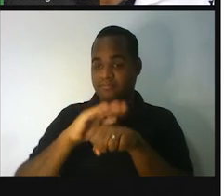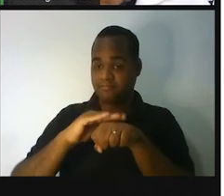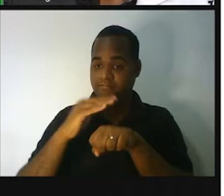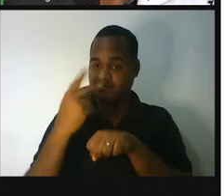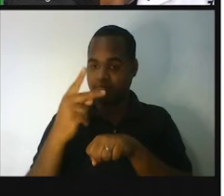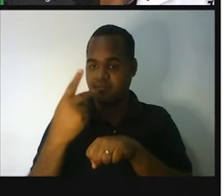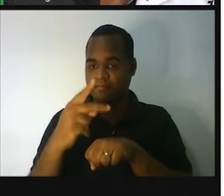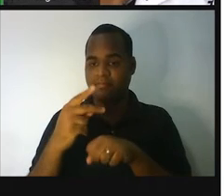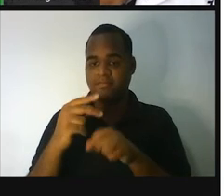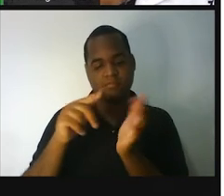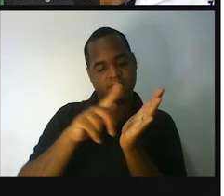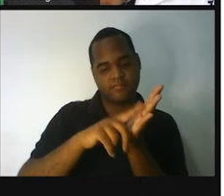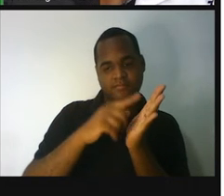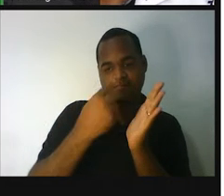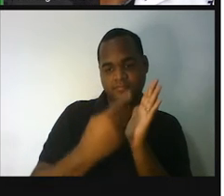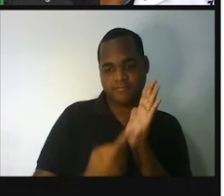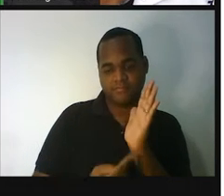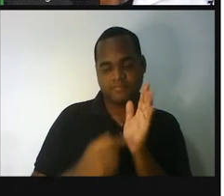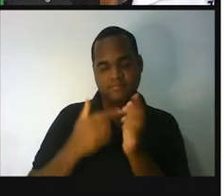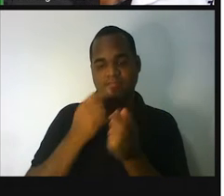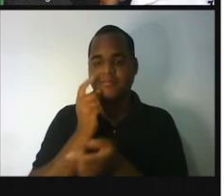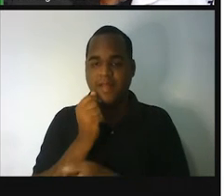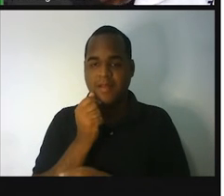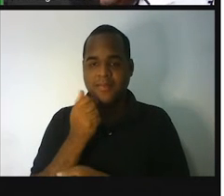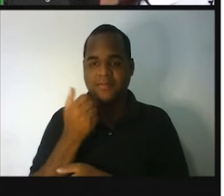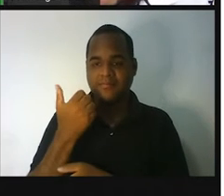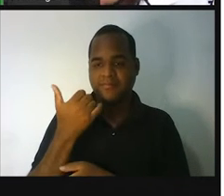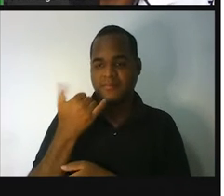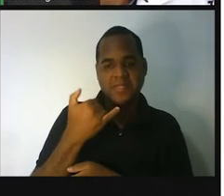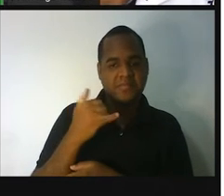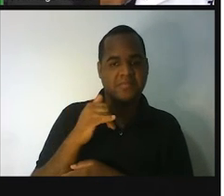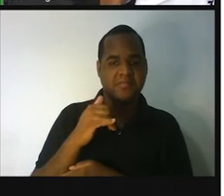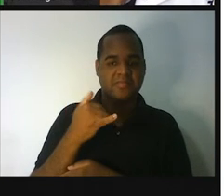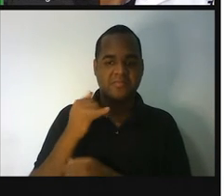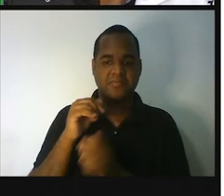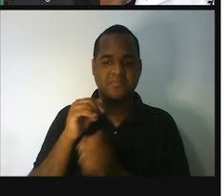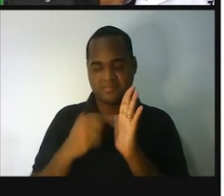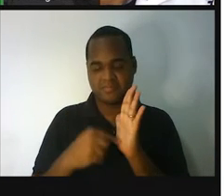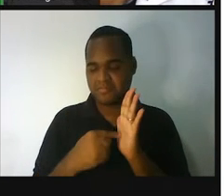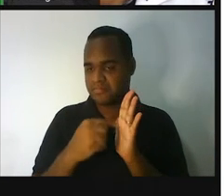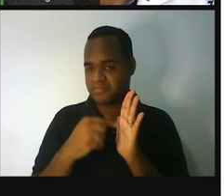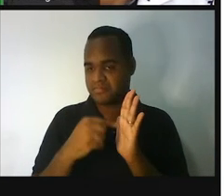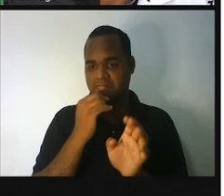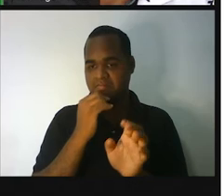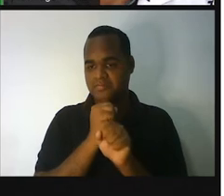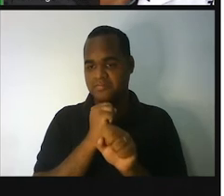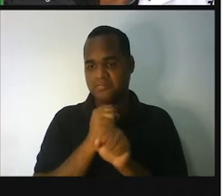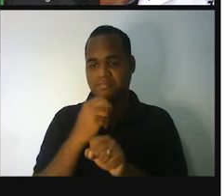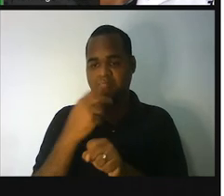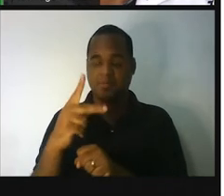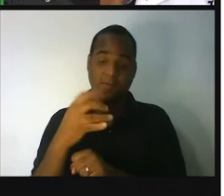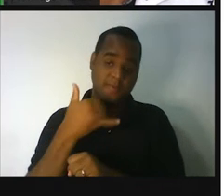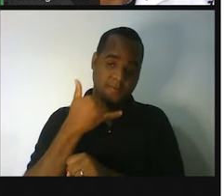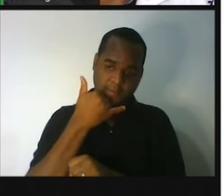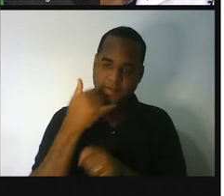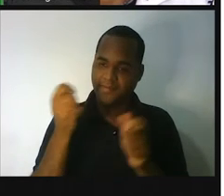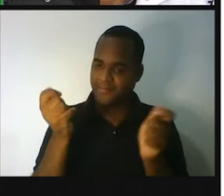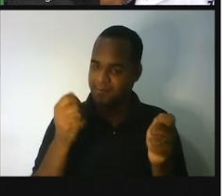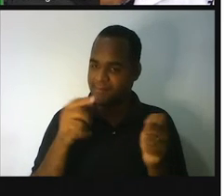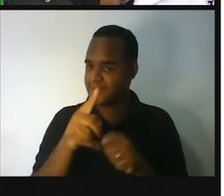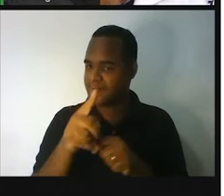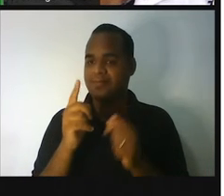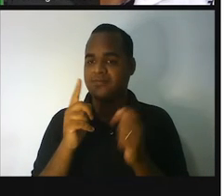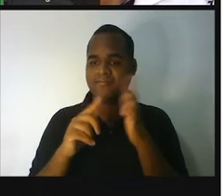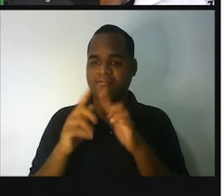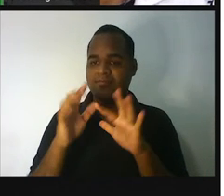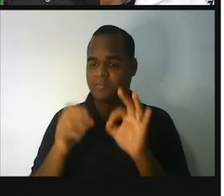tem aí o seu caderninho lápis e até pode usar calculadora pode ser o seu celular mesmo é para gente